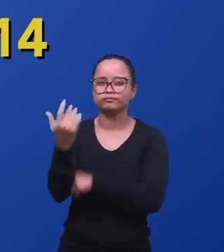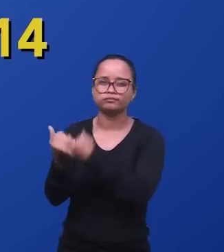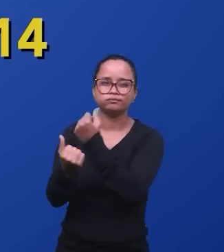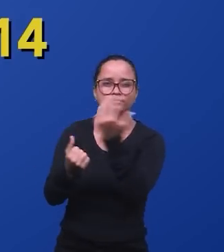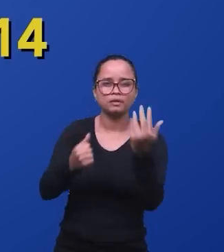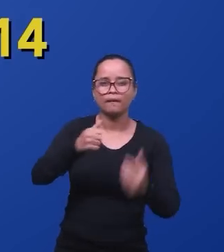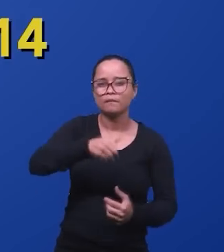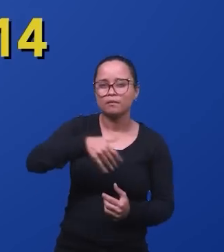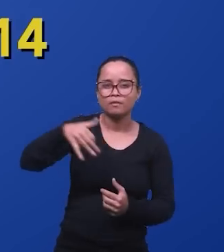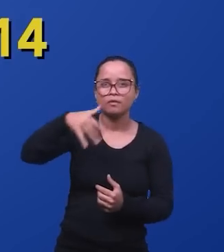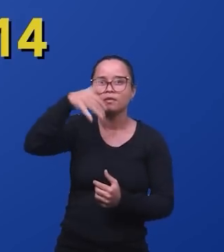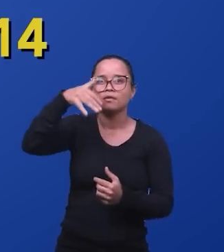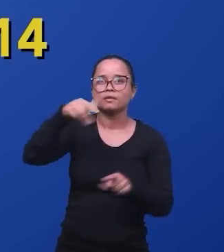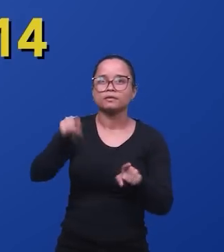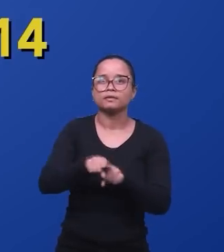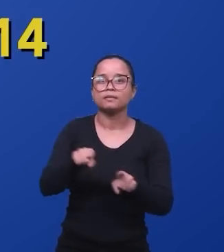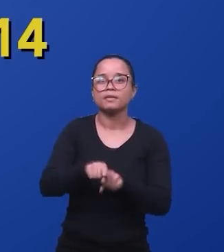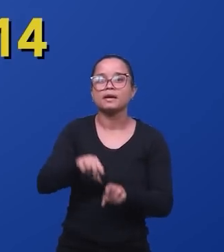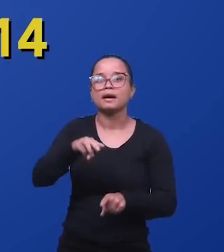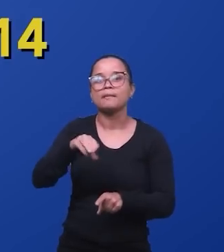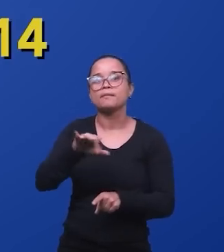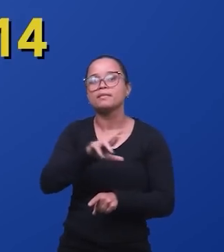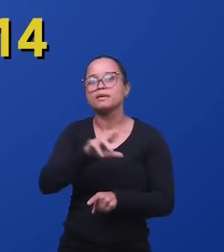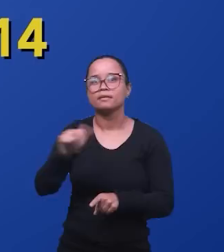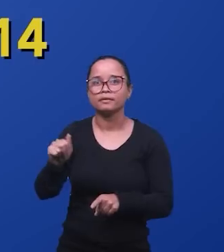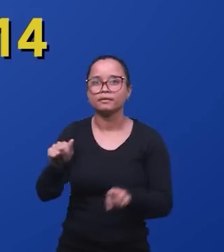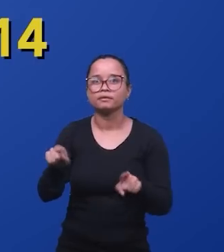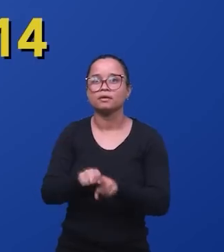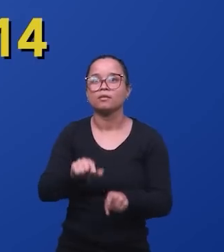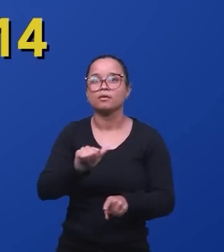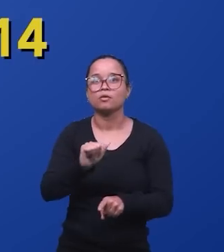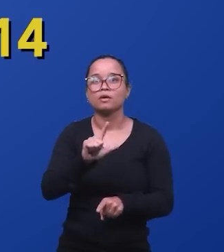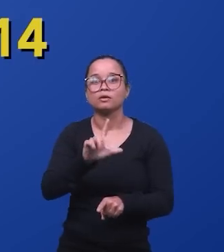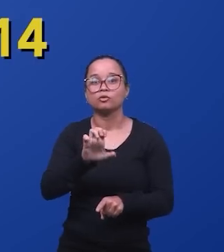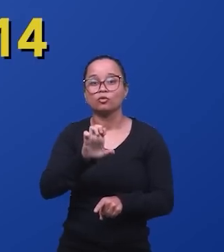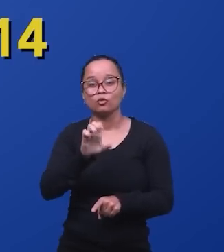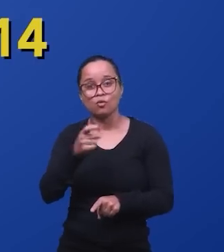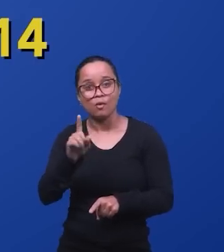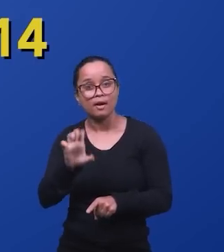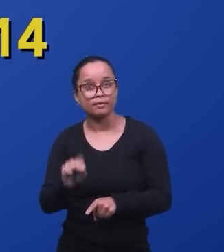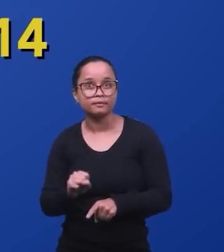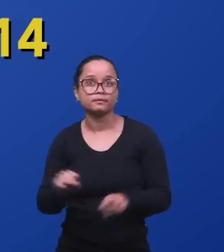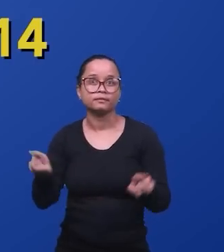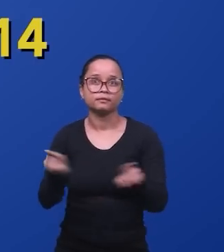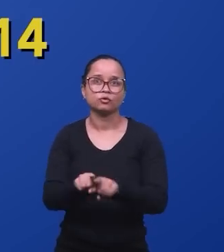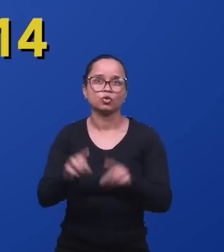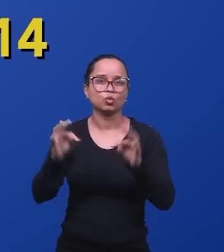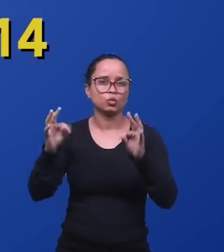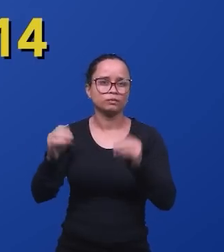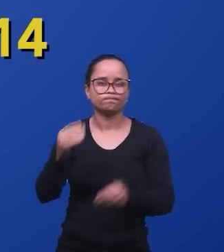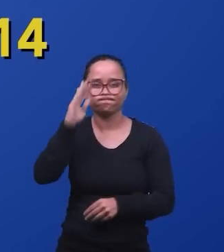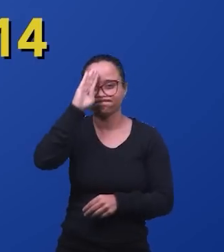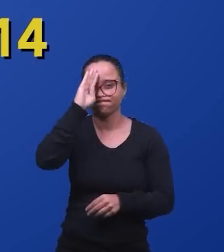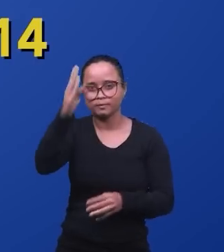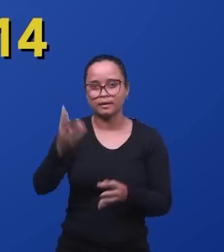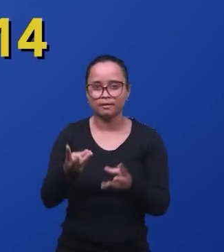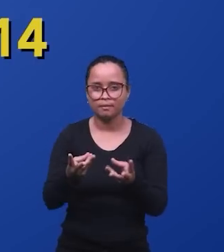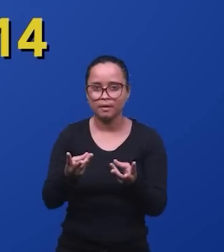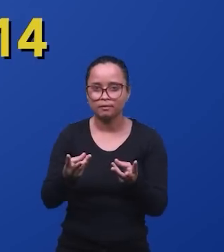incenso, a mirra e o aloés, com todas as principais